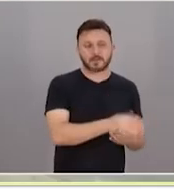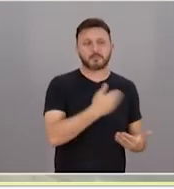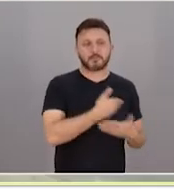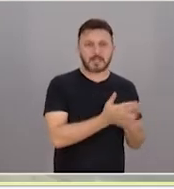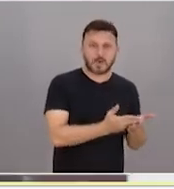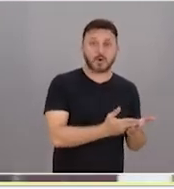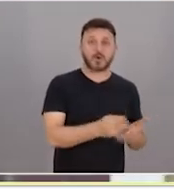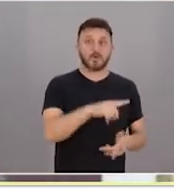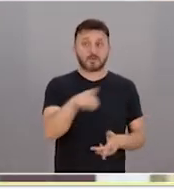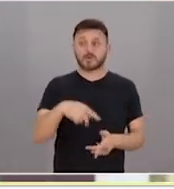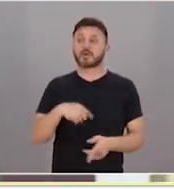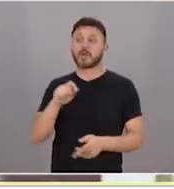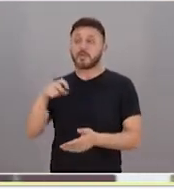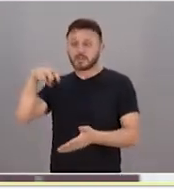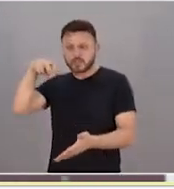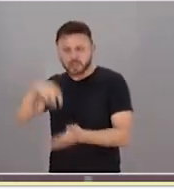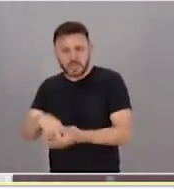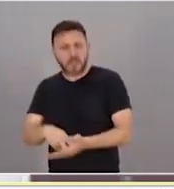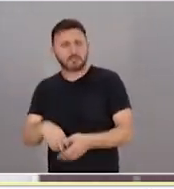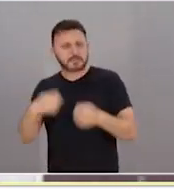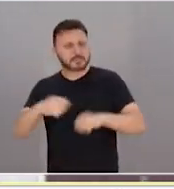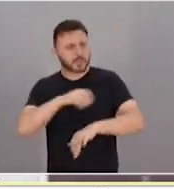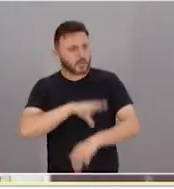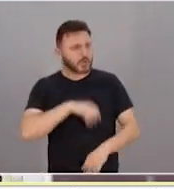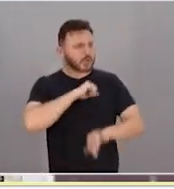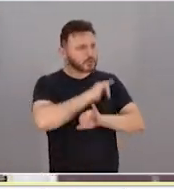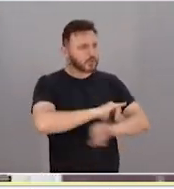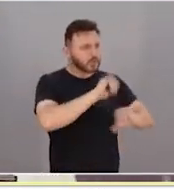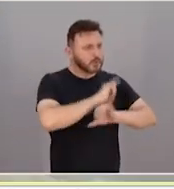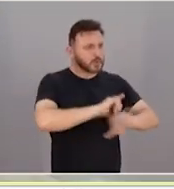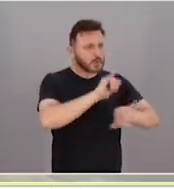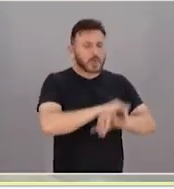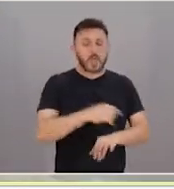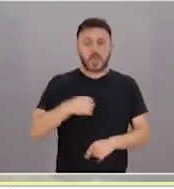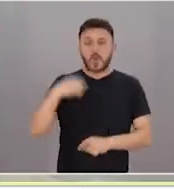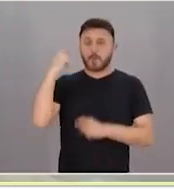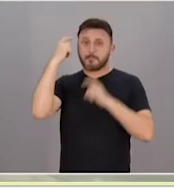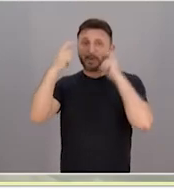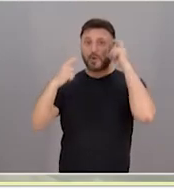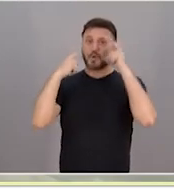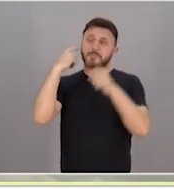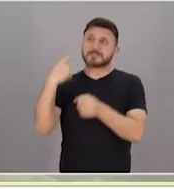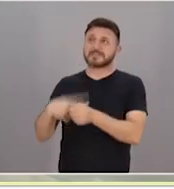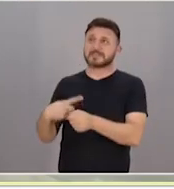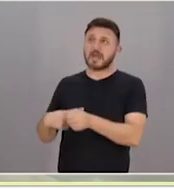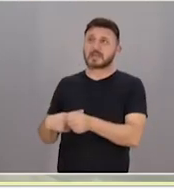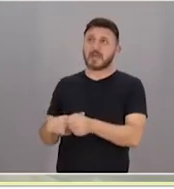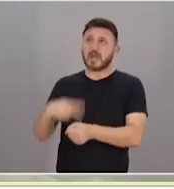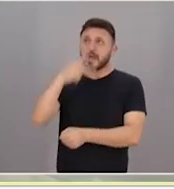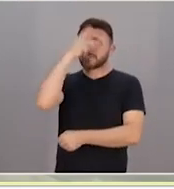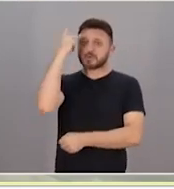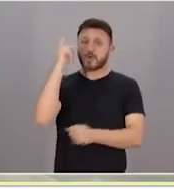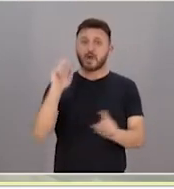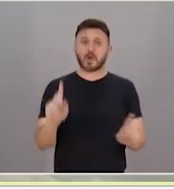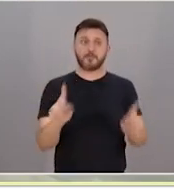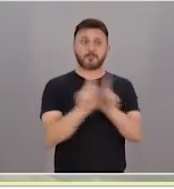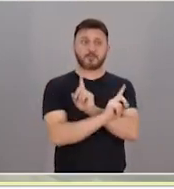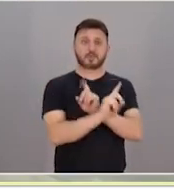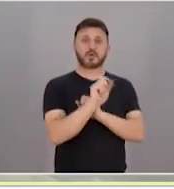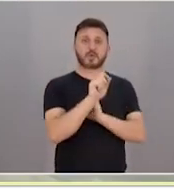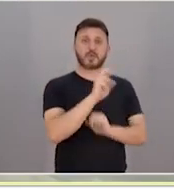catequizar. Me preocupa as cidades onde as pessoas não é que estão indo para outra religião, não estão indo mais na